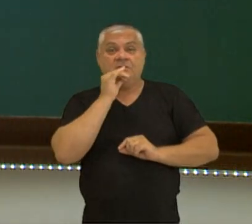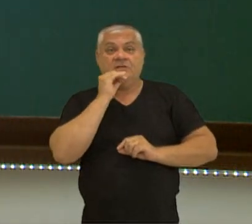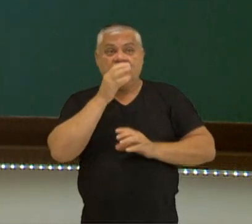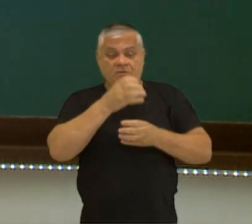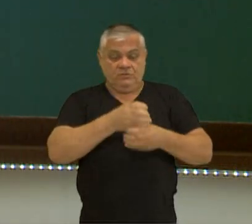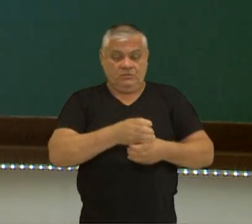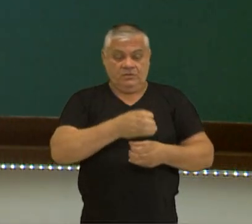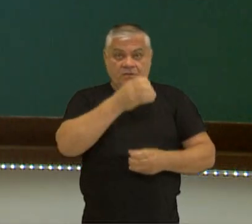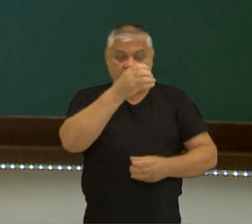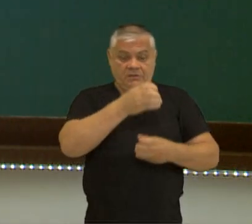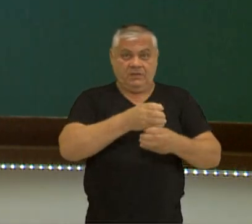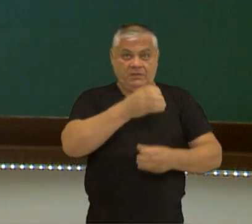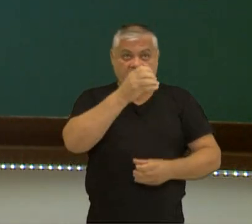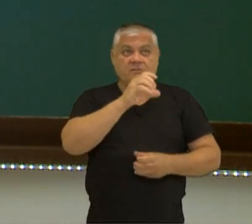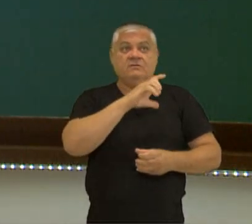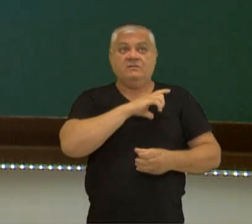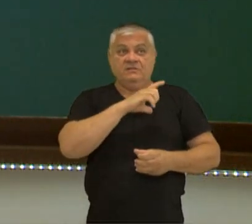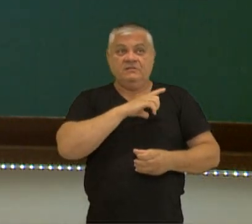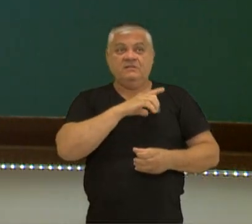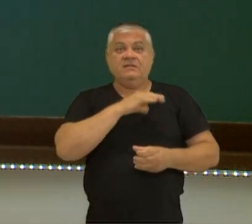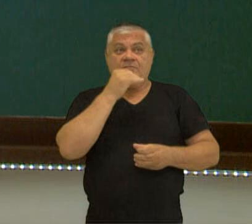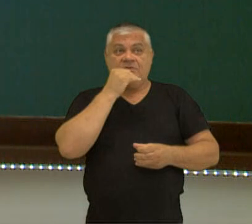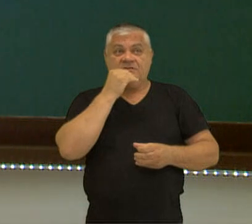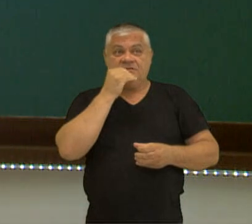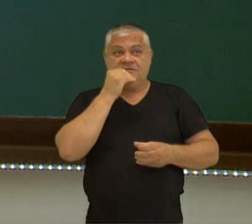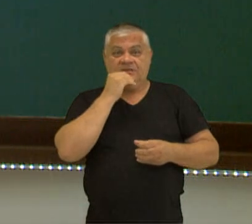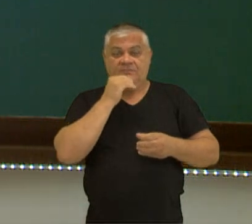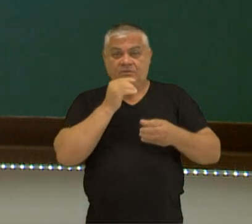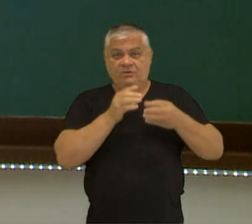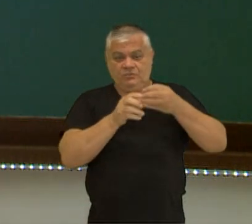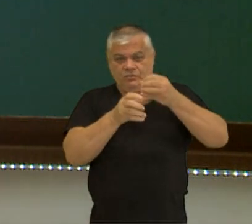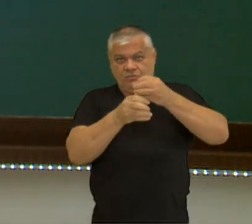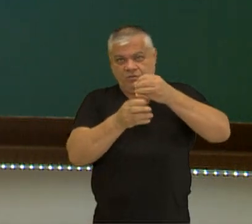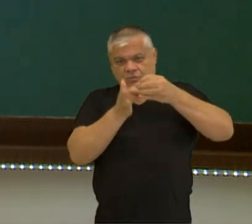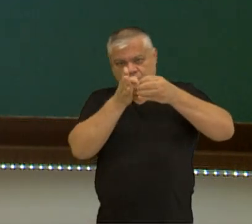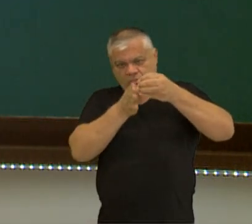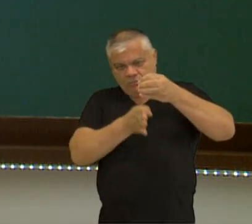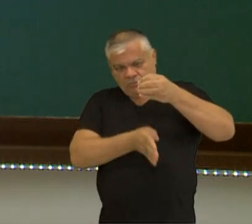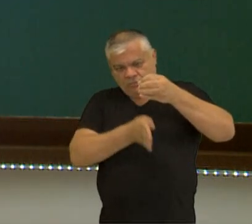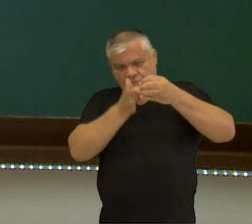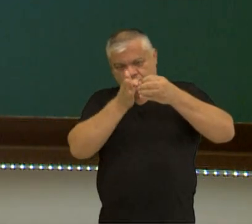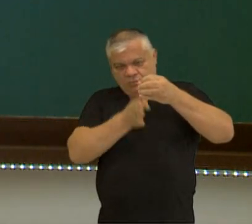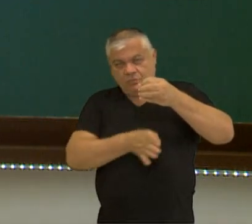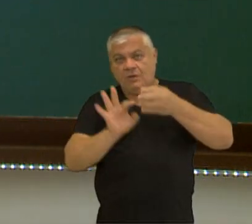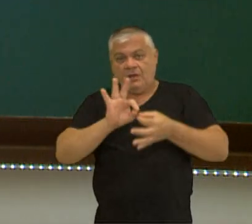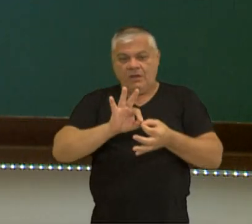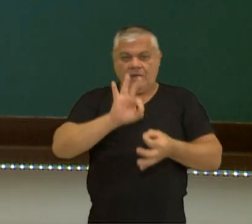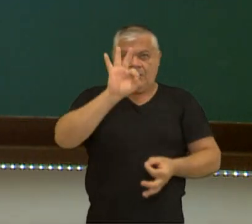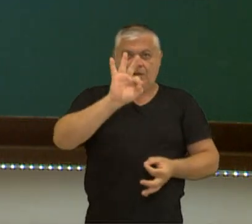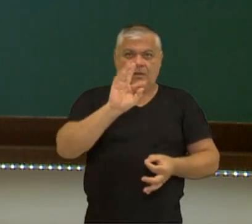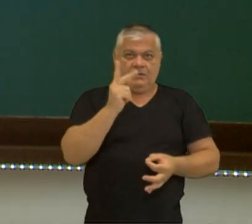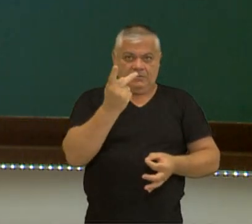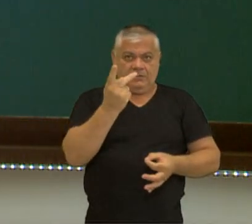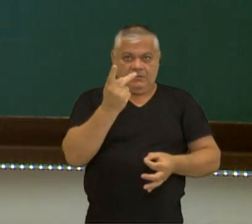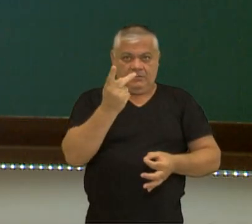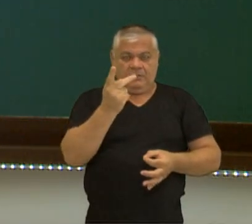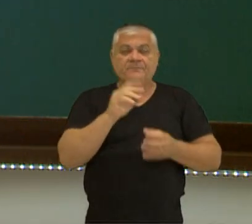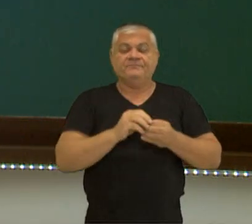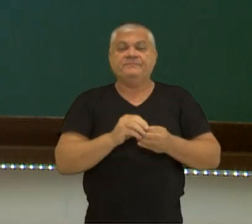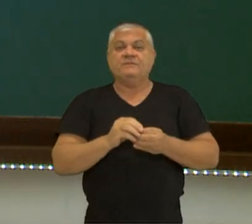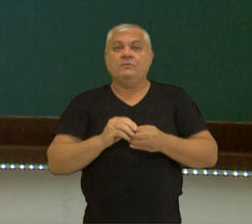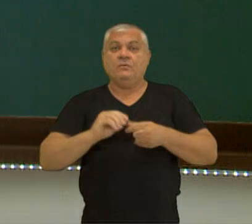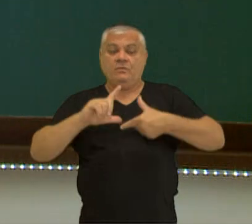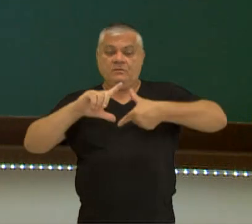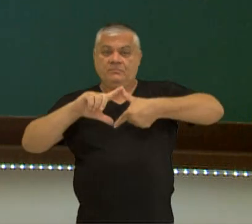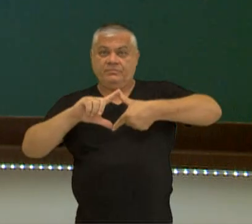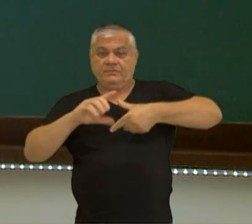cilindro reto, nós vamos ter que a geratriz, que é esse ladinho aqui, coincide com a altura. Já no cilindro